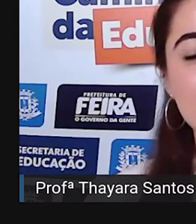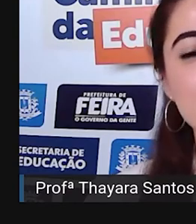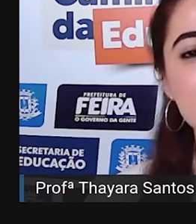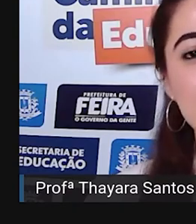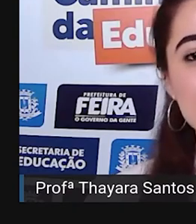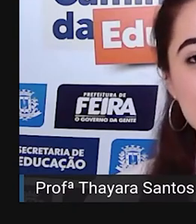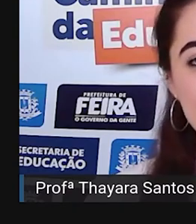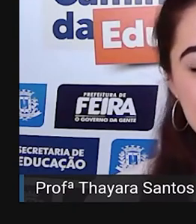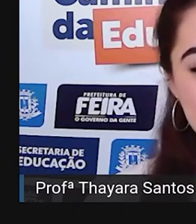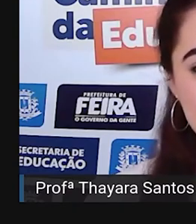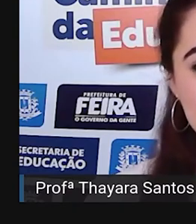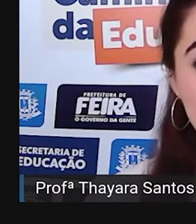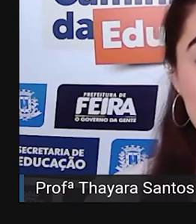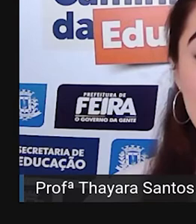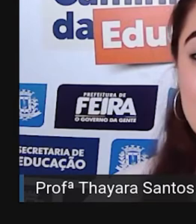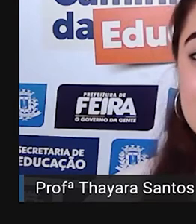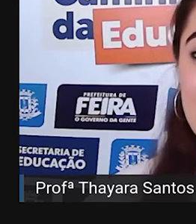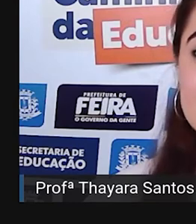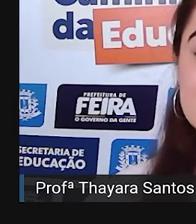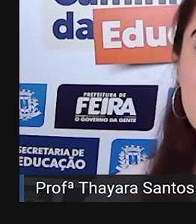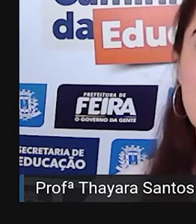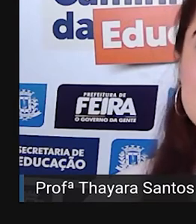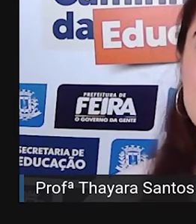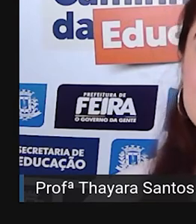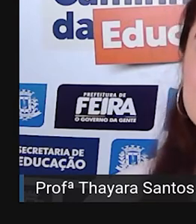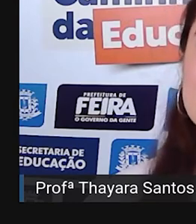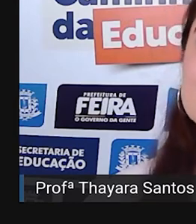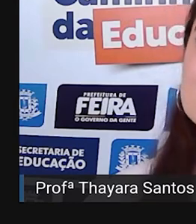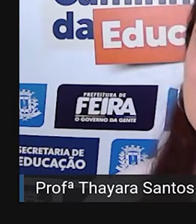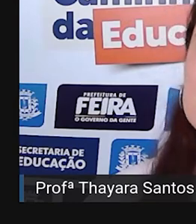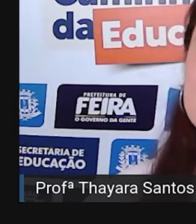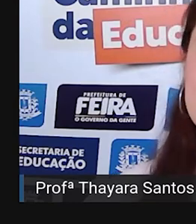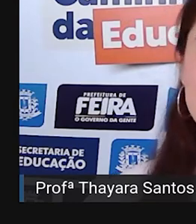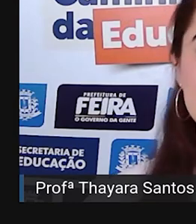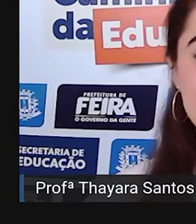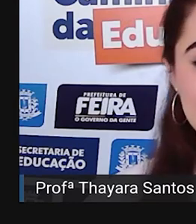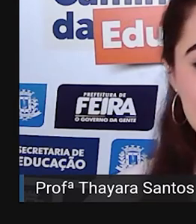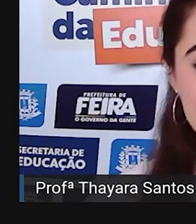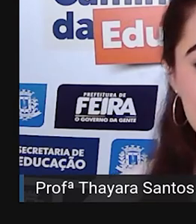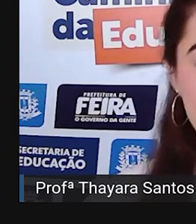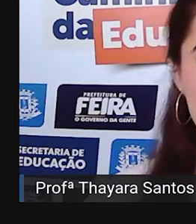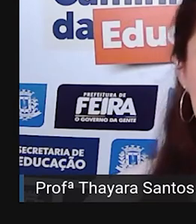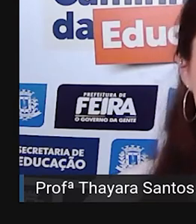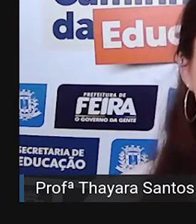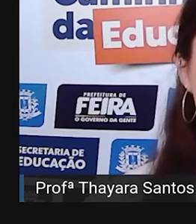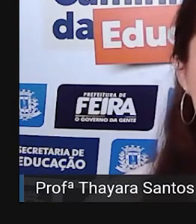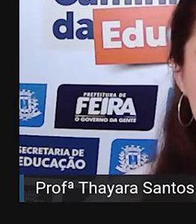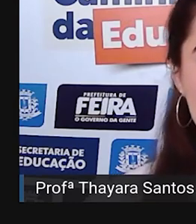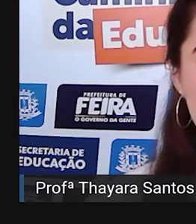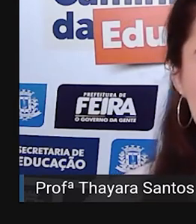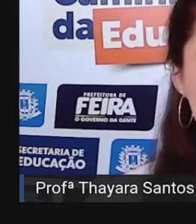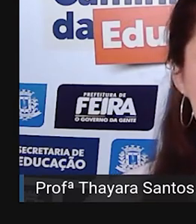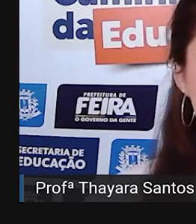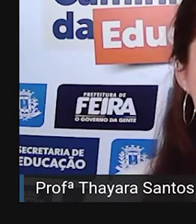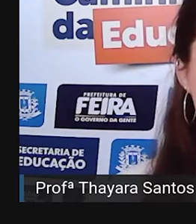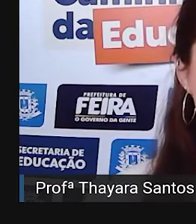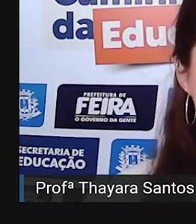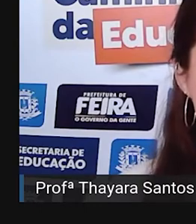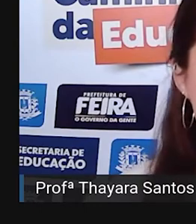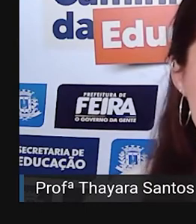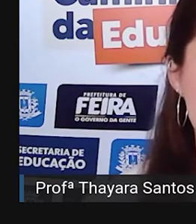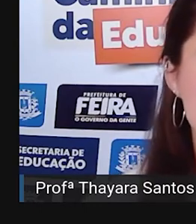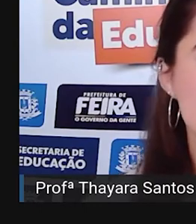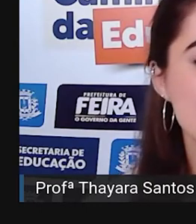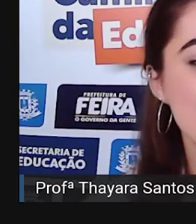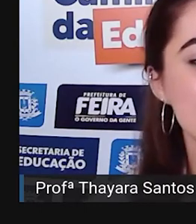Secretaria Municipal de Educação. E hoje a gente tem a participação do nosso intérprete, o Jonathan. Vou colocar aqui agora a minha apresentação para